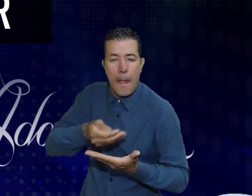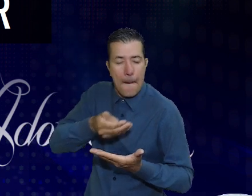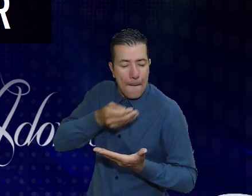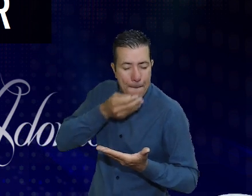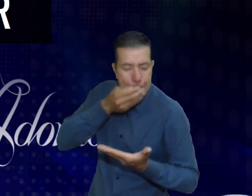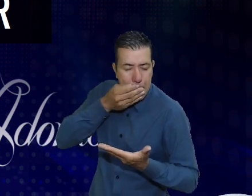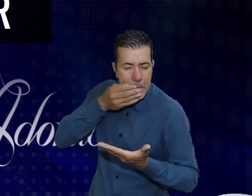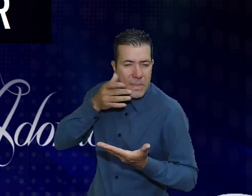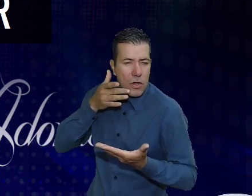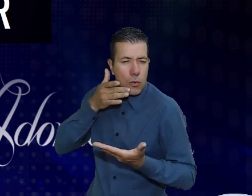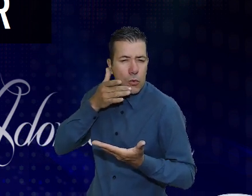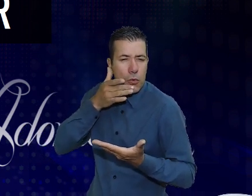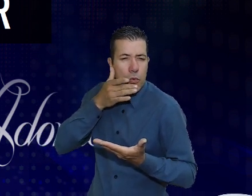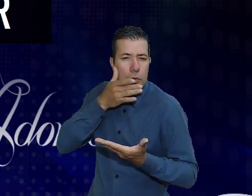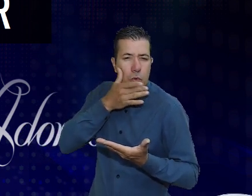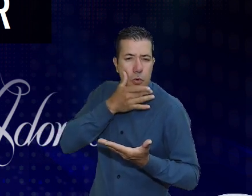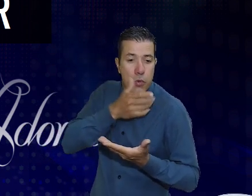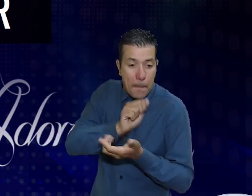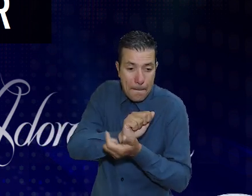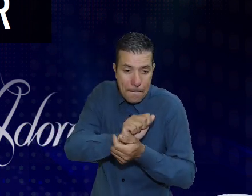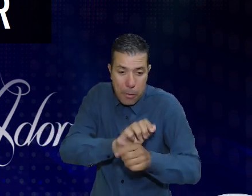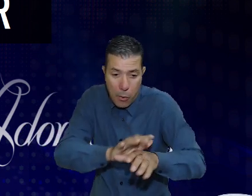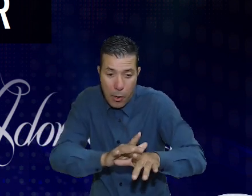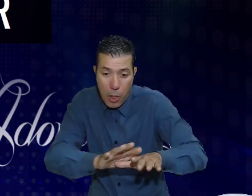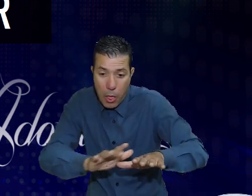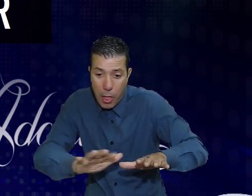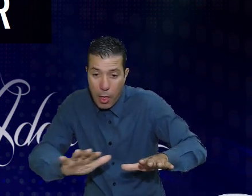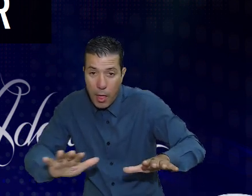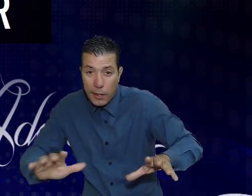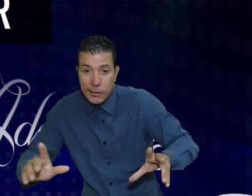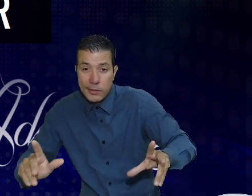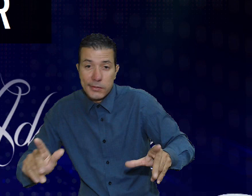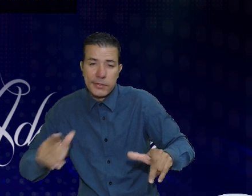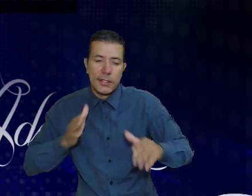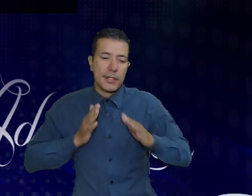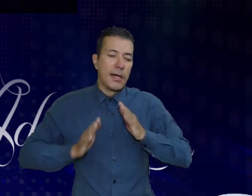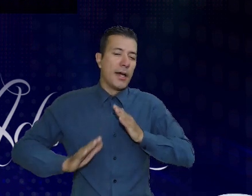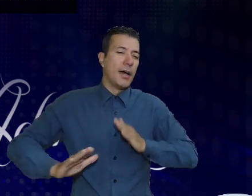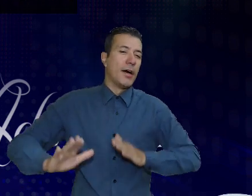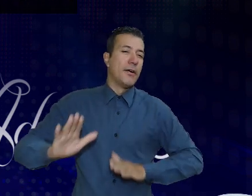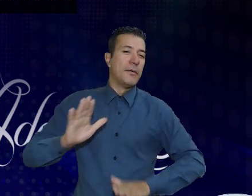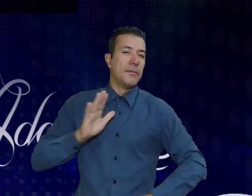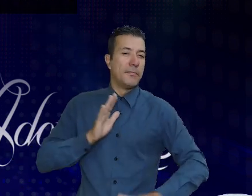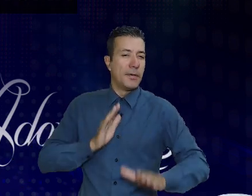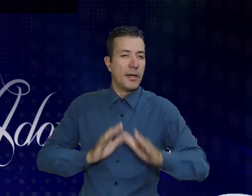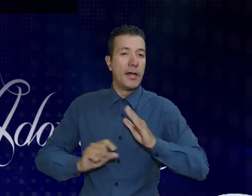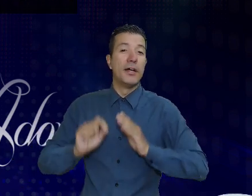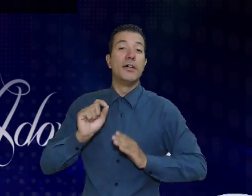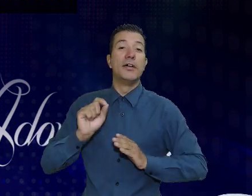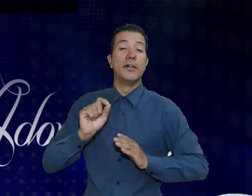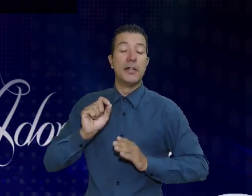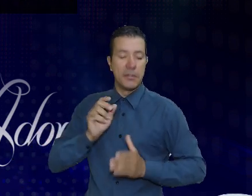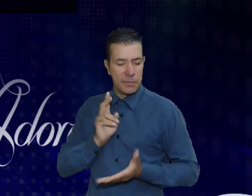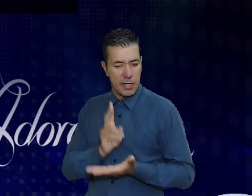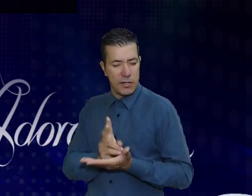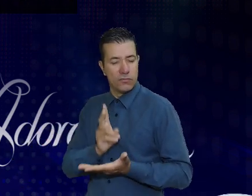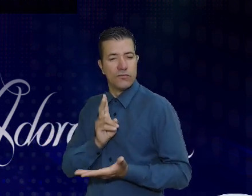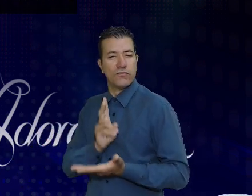beber, e em pastos verdes vou descansar, e a